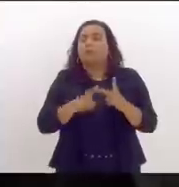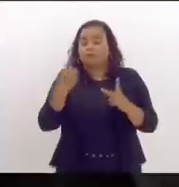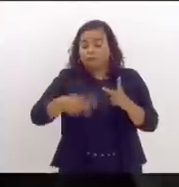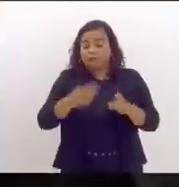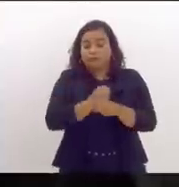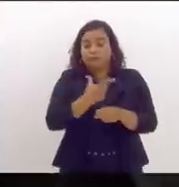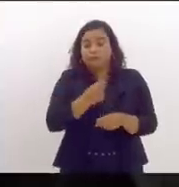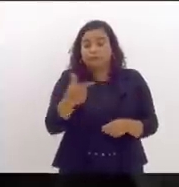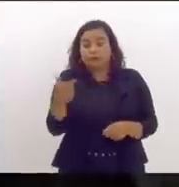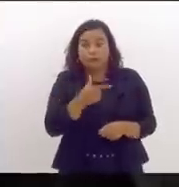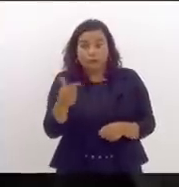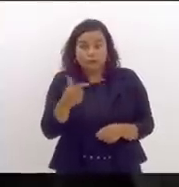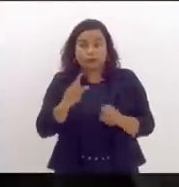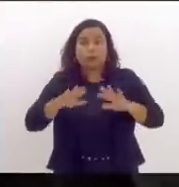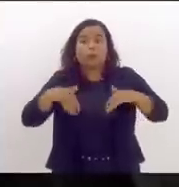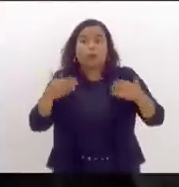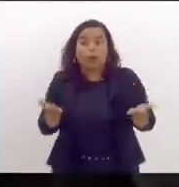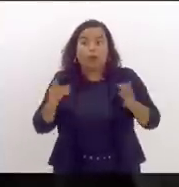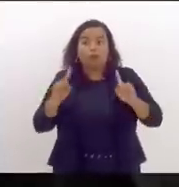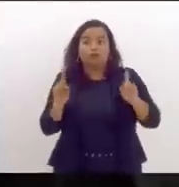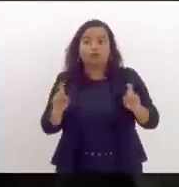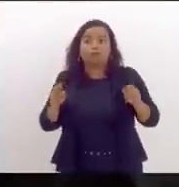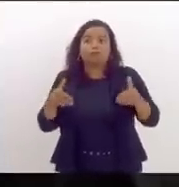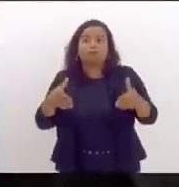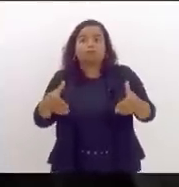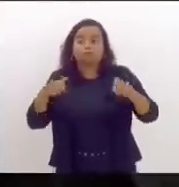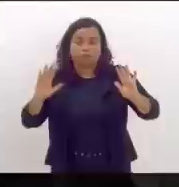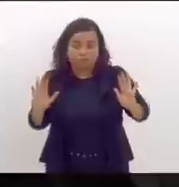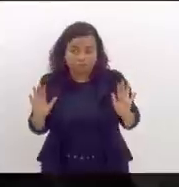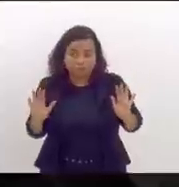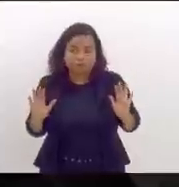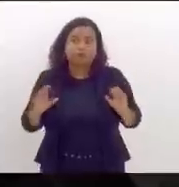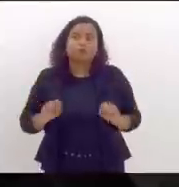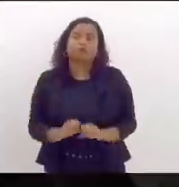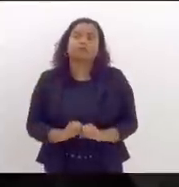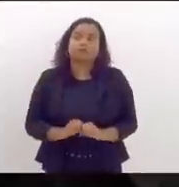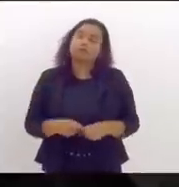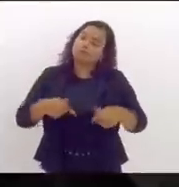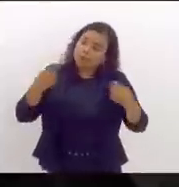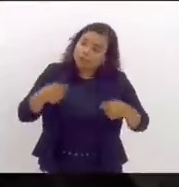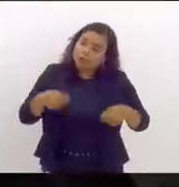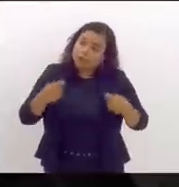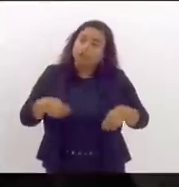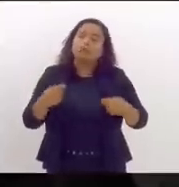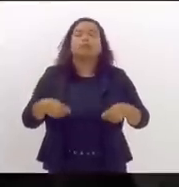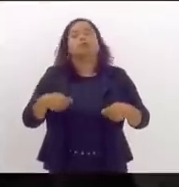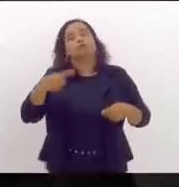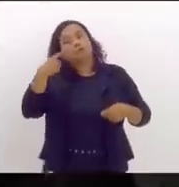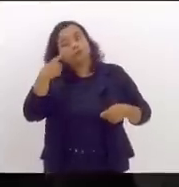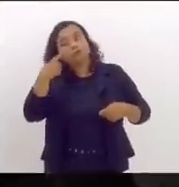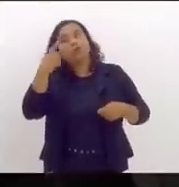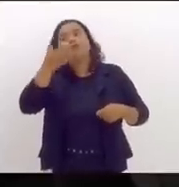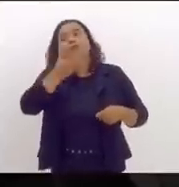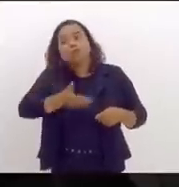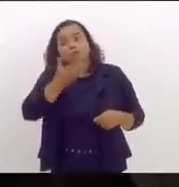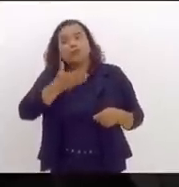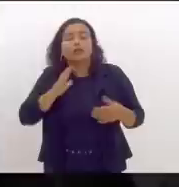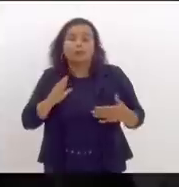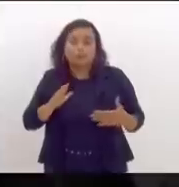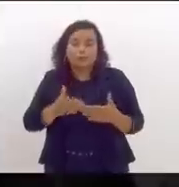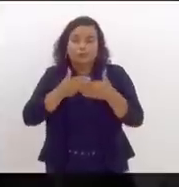22 qual será evidentemente eu preciso fechar o mês de dezembro